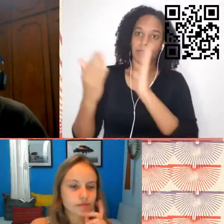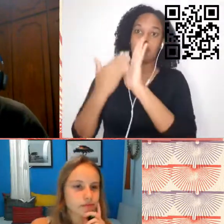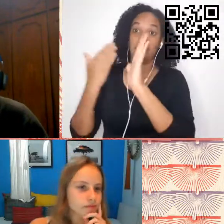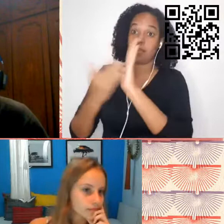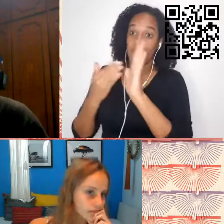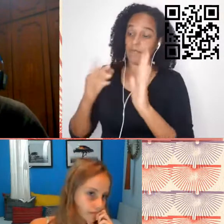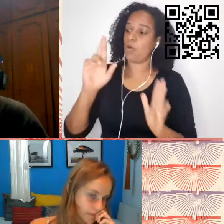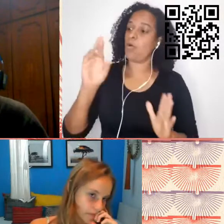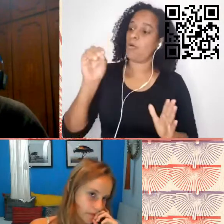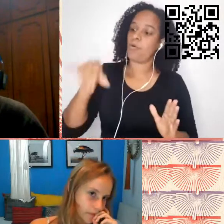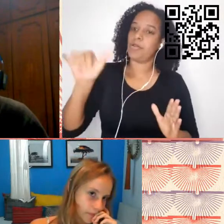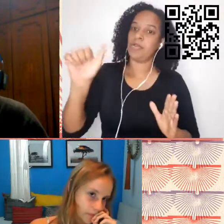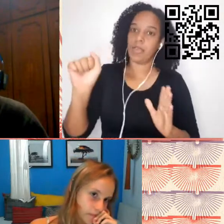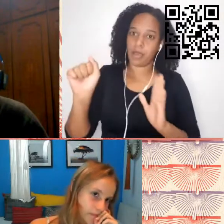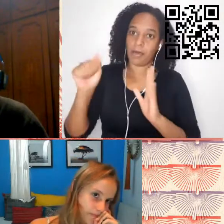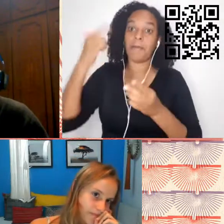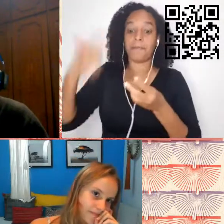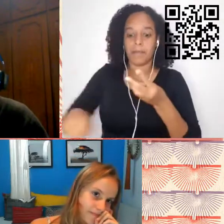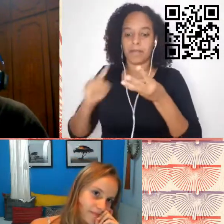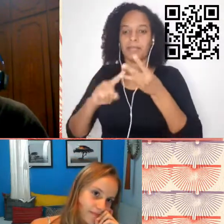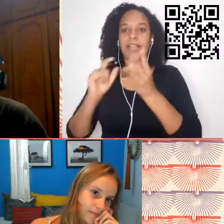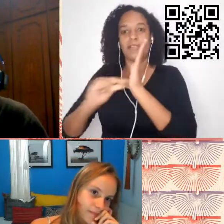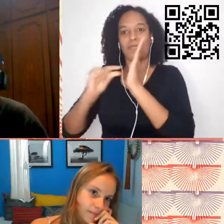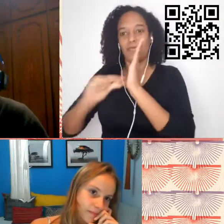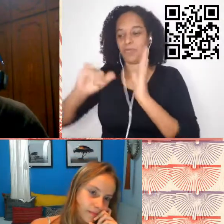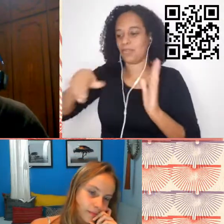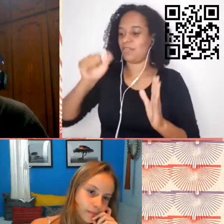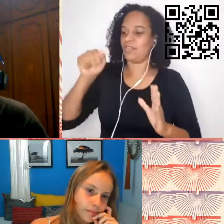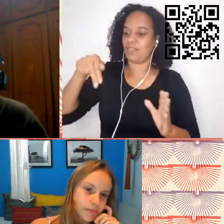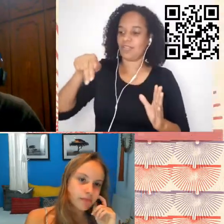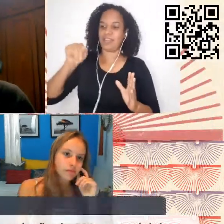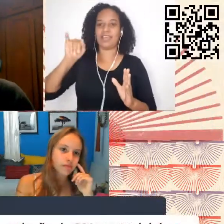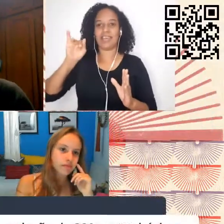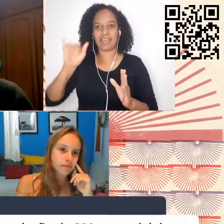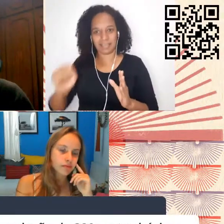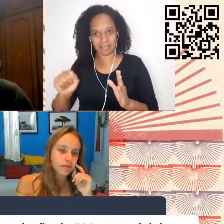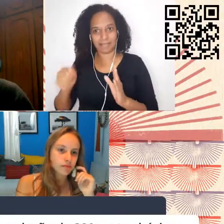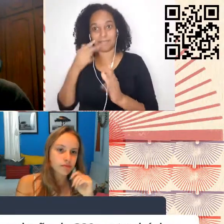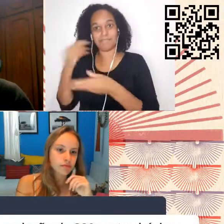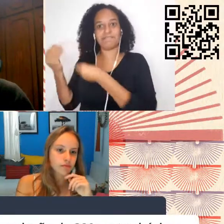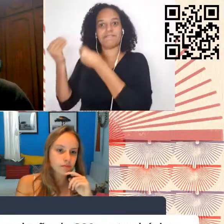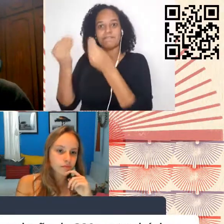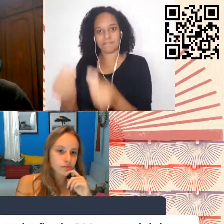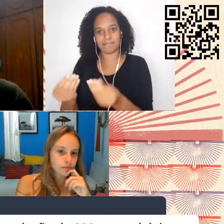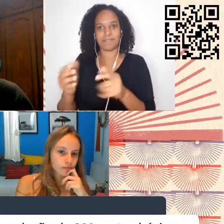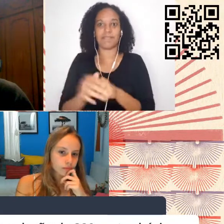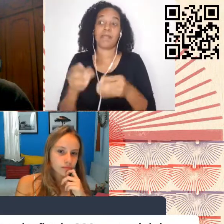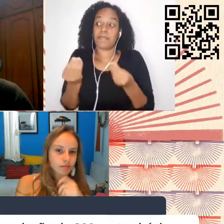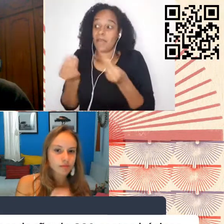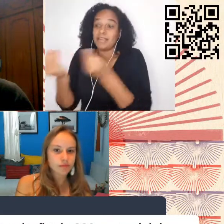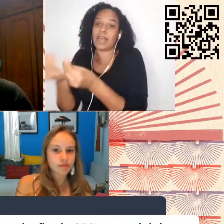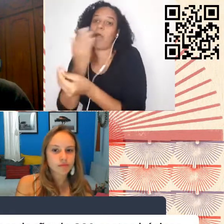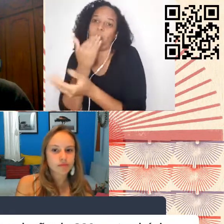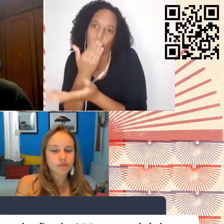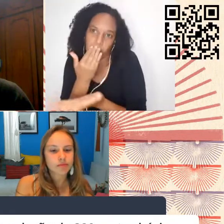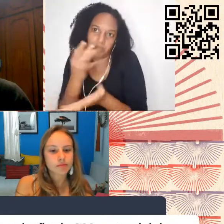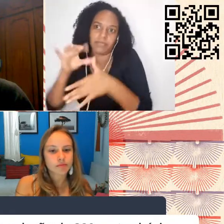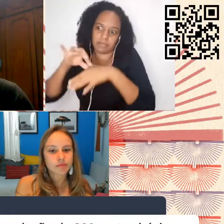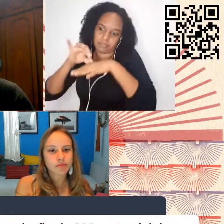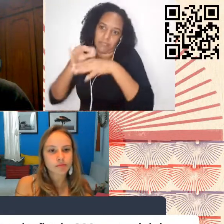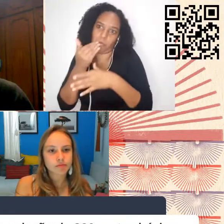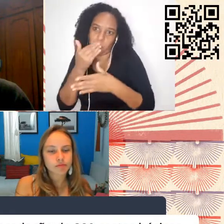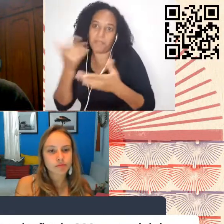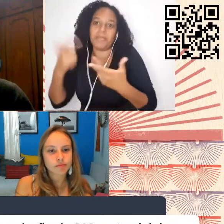e ilustradora Janaína Tokitaka. Trazendo aí também um alimento para o corpo, né, e também para a